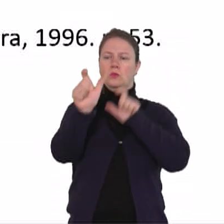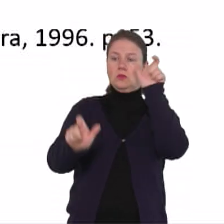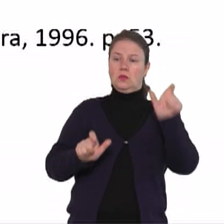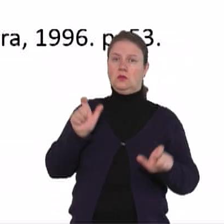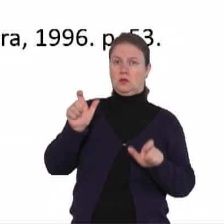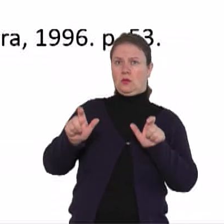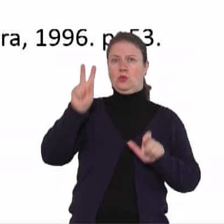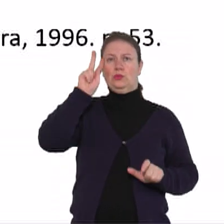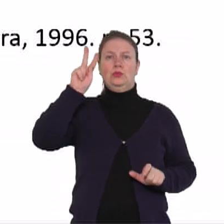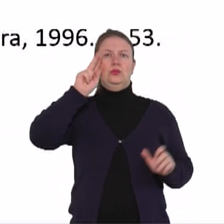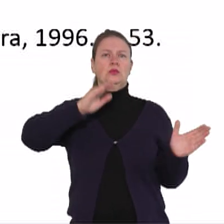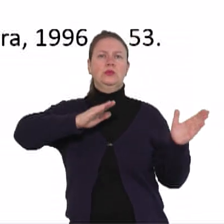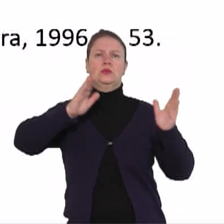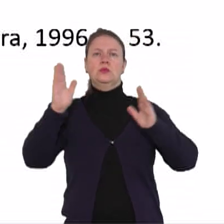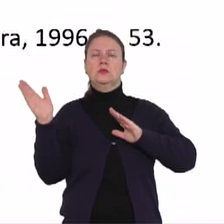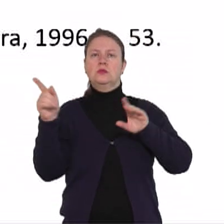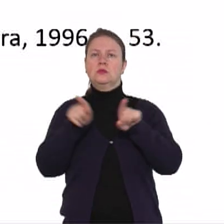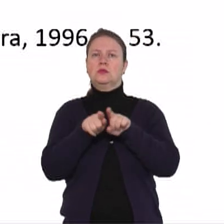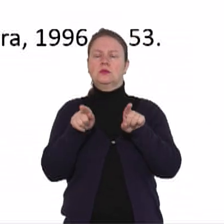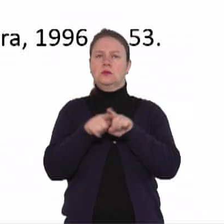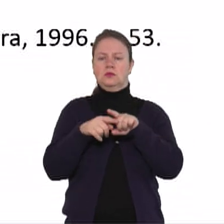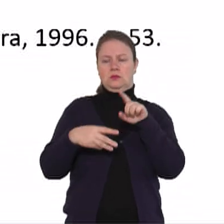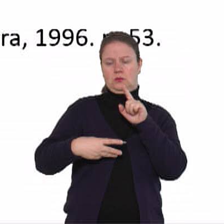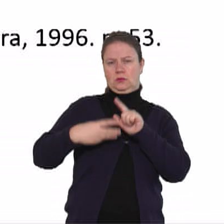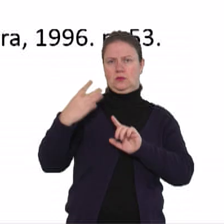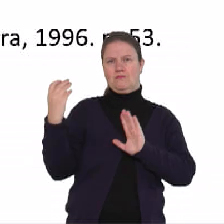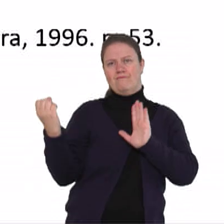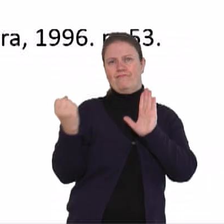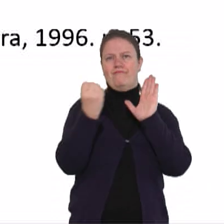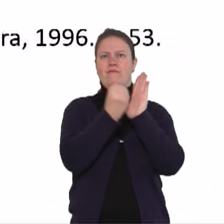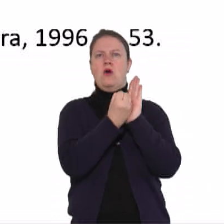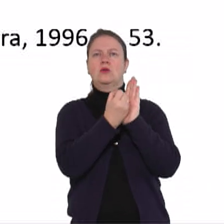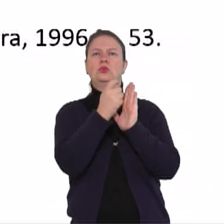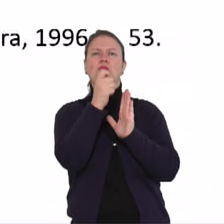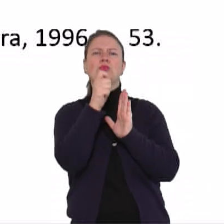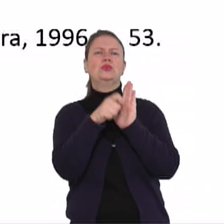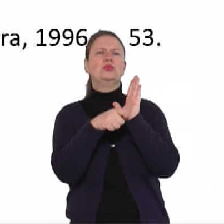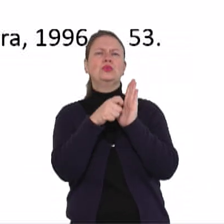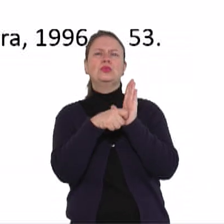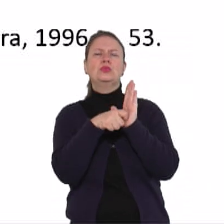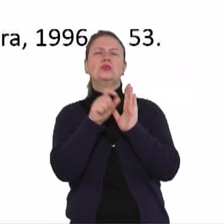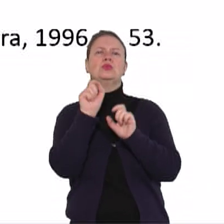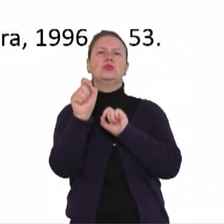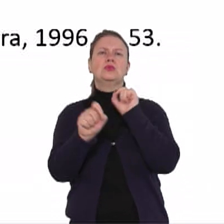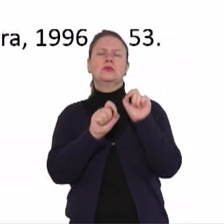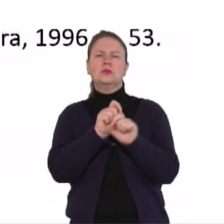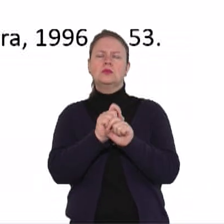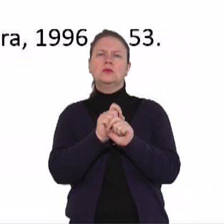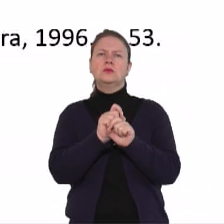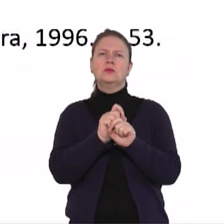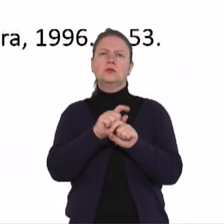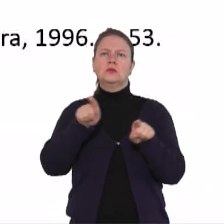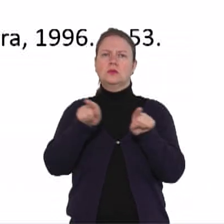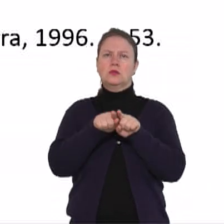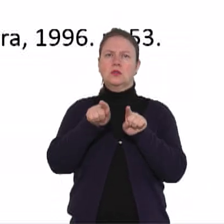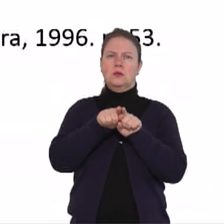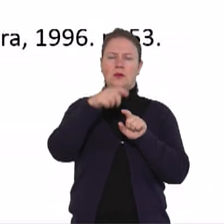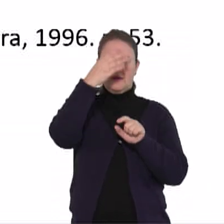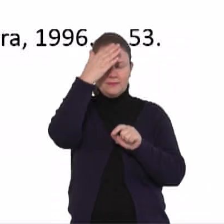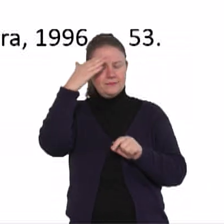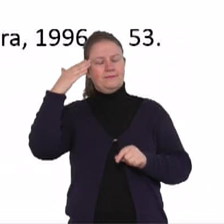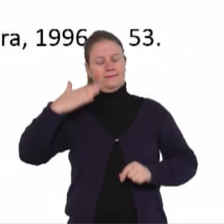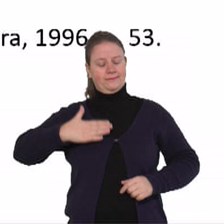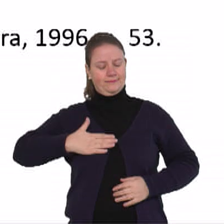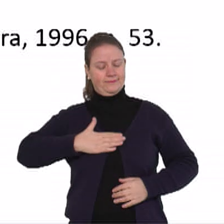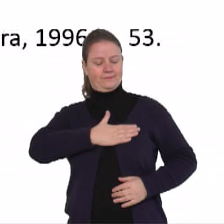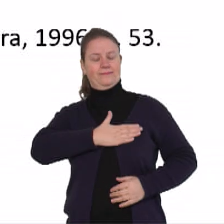história. Ainda que somente pela tripla marca registrada do tamanho pequeno, do cabelo escovado para frente sobre a testa e da mão enfiada